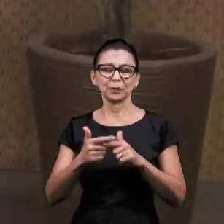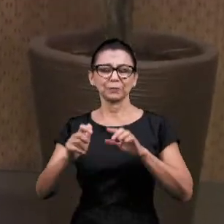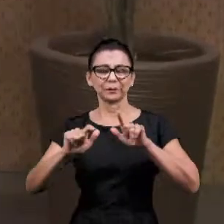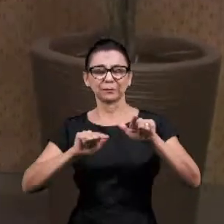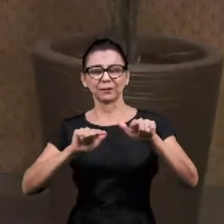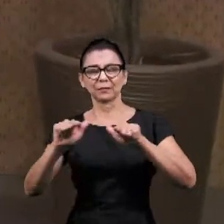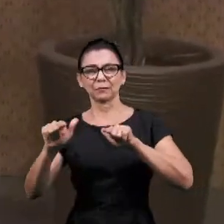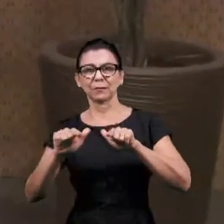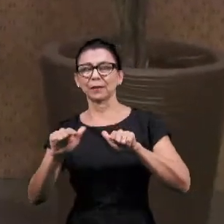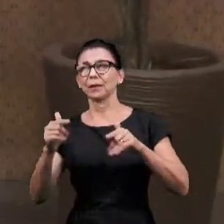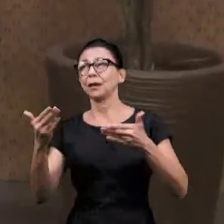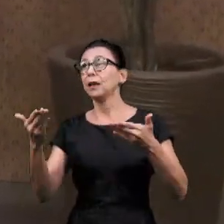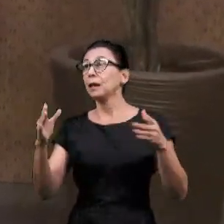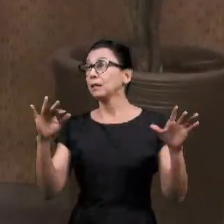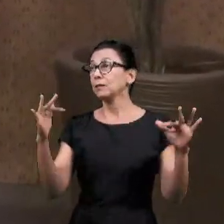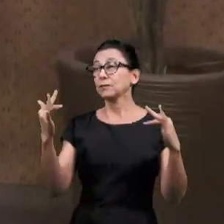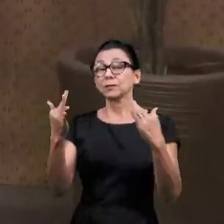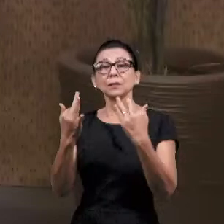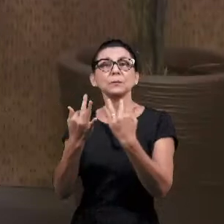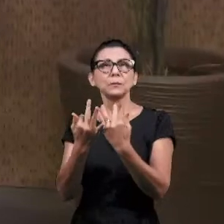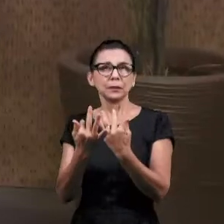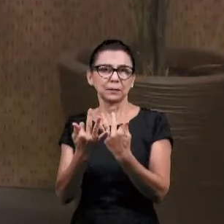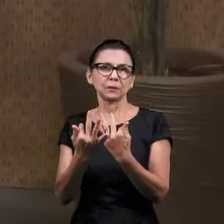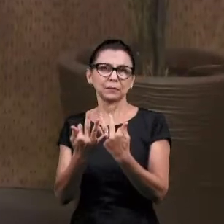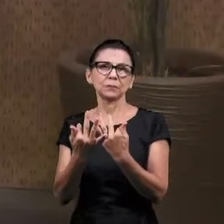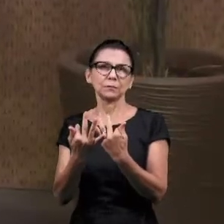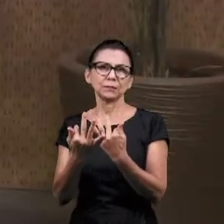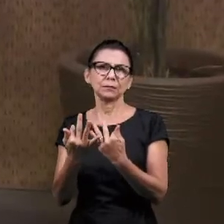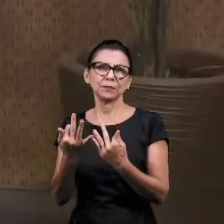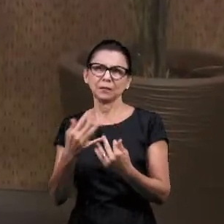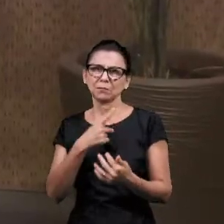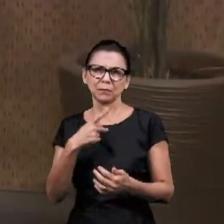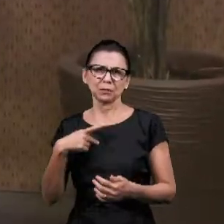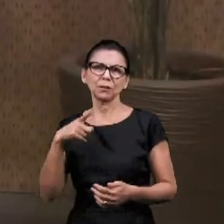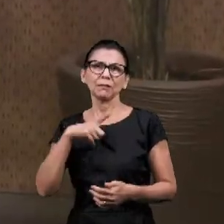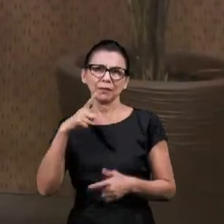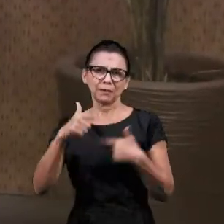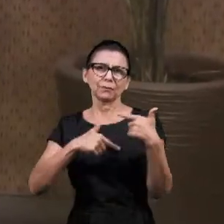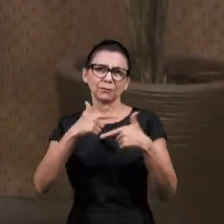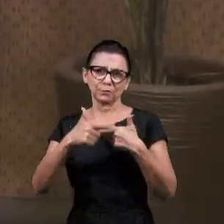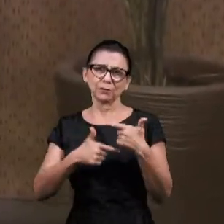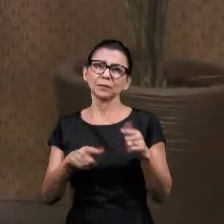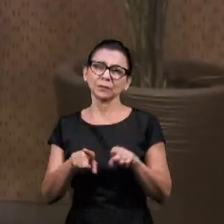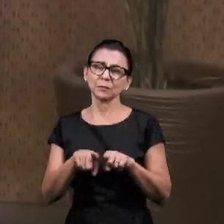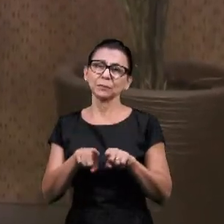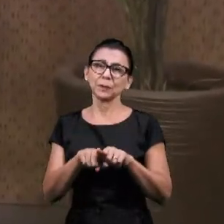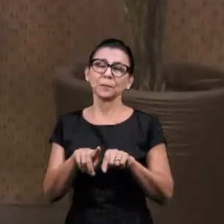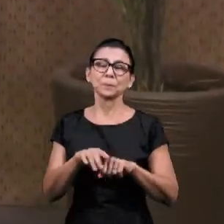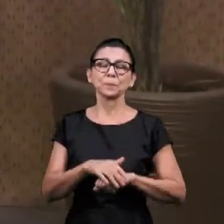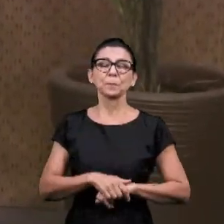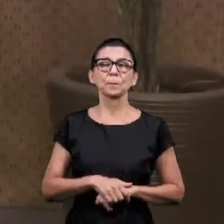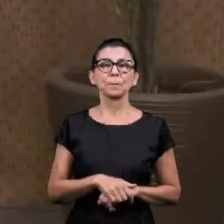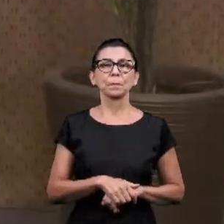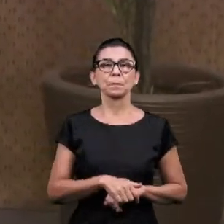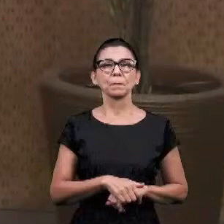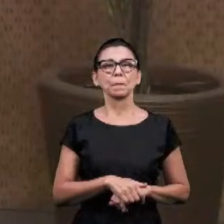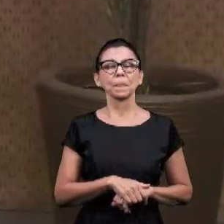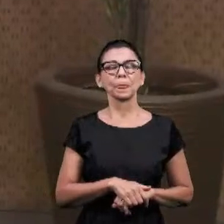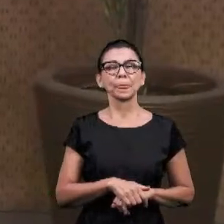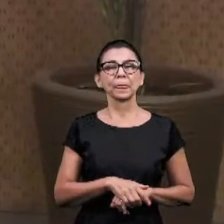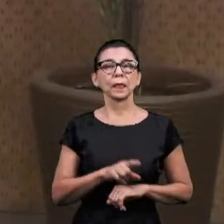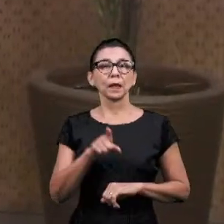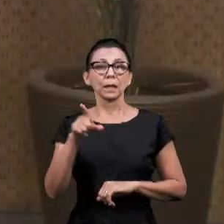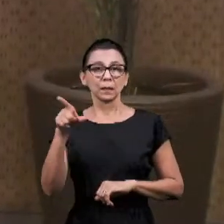na família. Nós passamos por lutas também, o pastor também tem luta. E nós fomos para aquela vigília, e quando chegamos